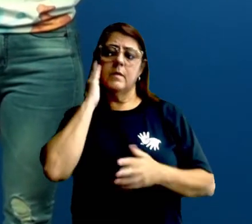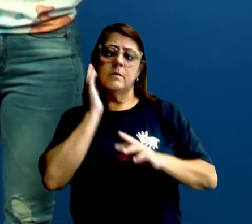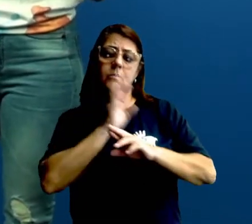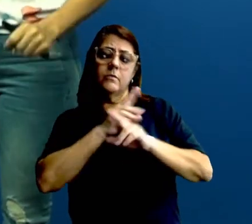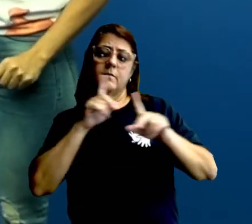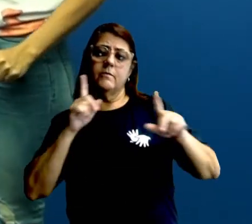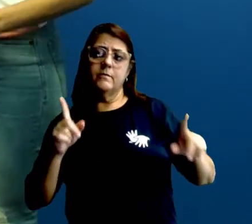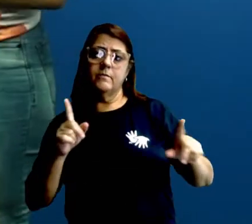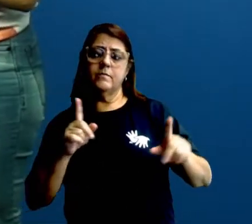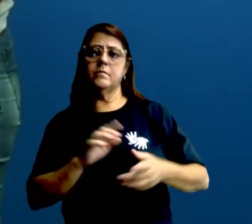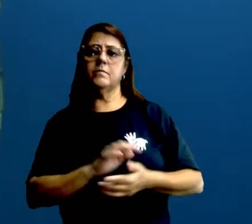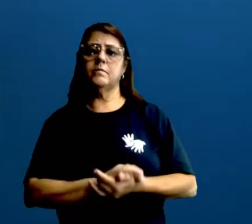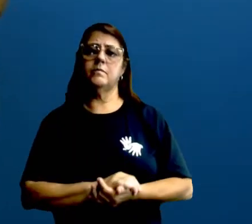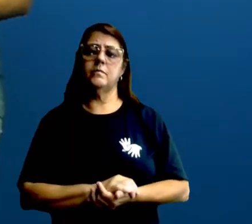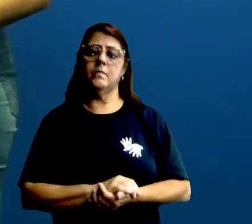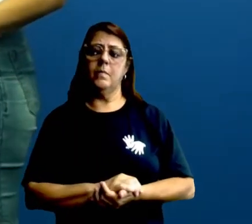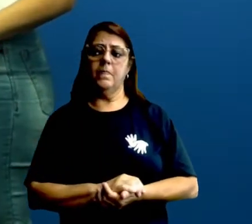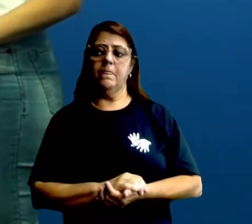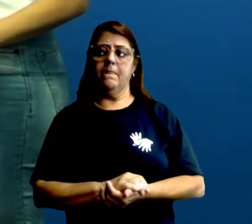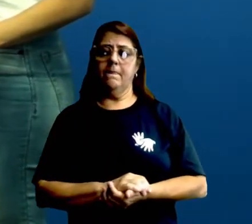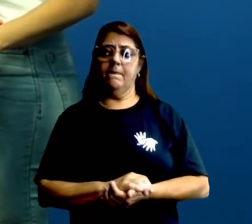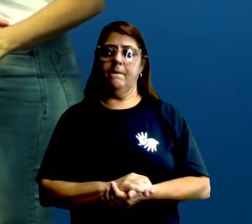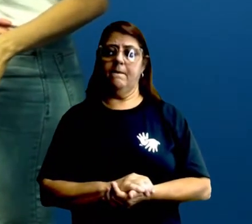aí a diferença? Então,